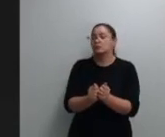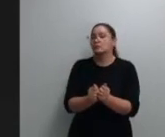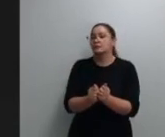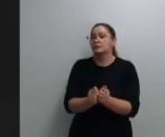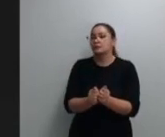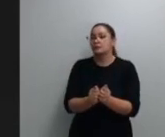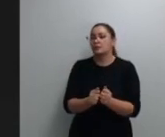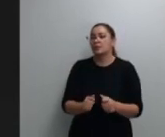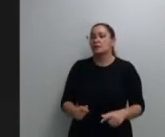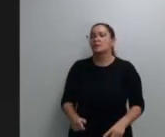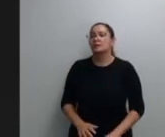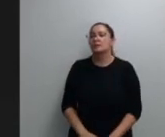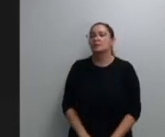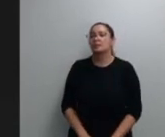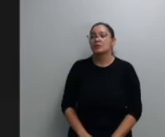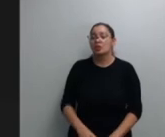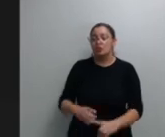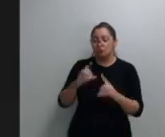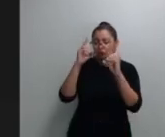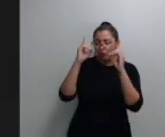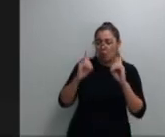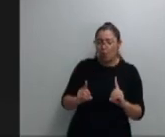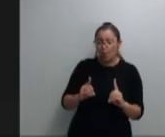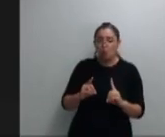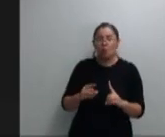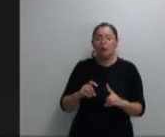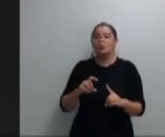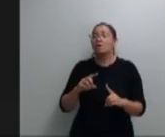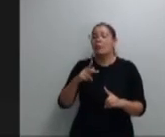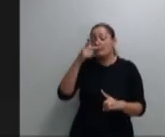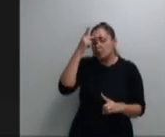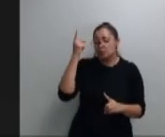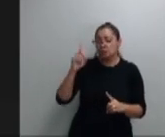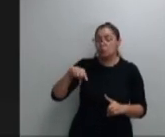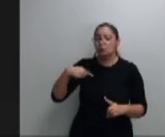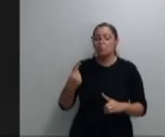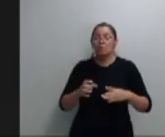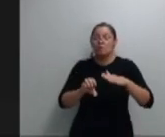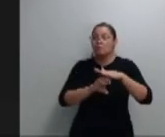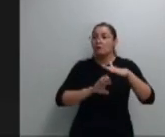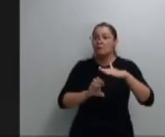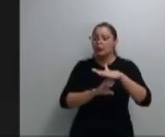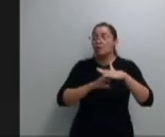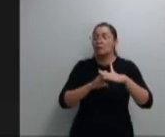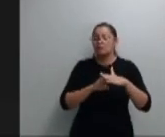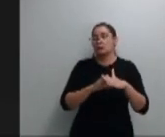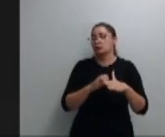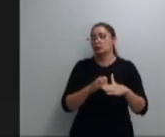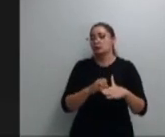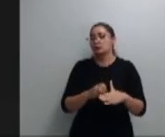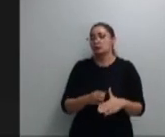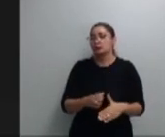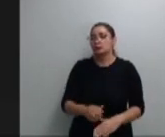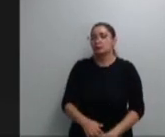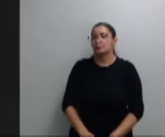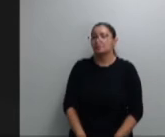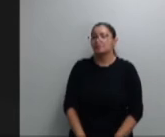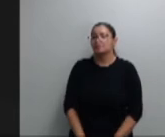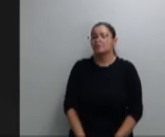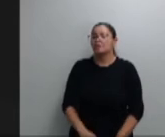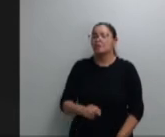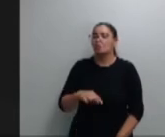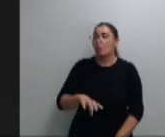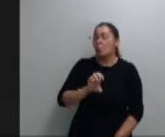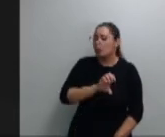estatal à proteção de direitos individuais dos concorrentes mas sim à preservação dos mecanismos de mercado trata-se pois de intervenção estatal em